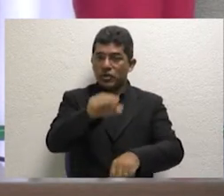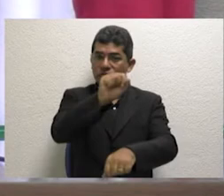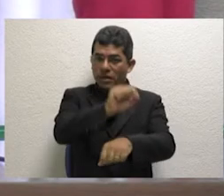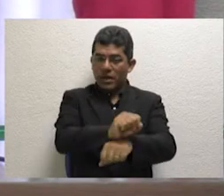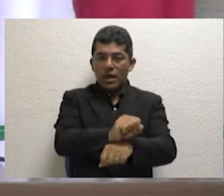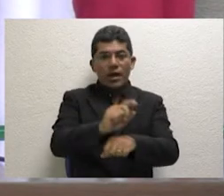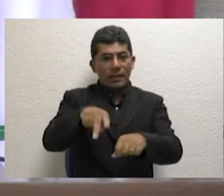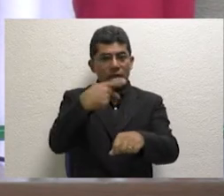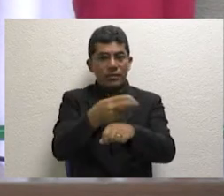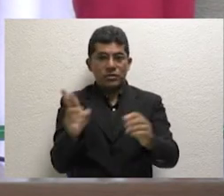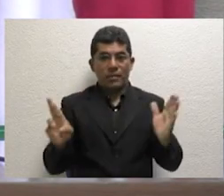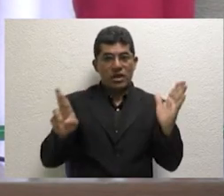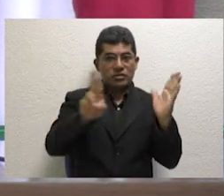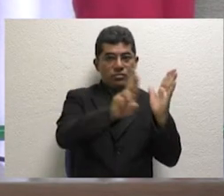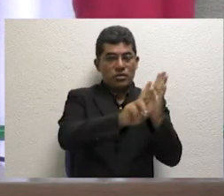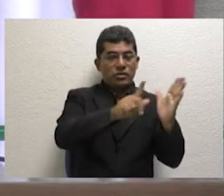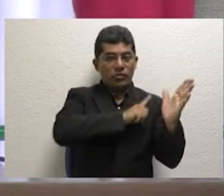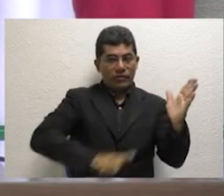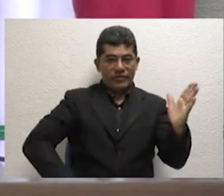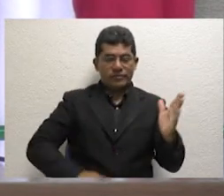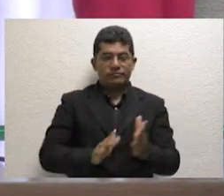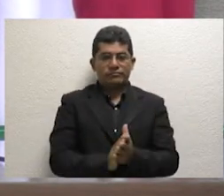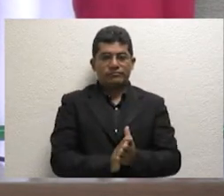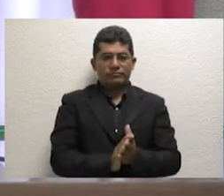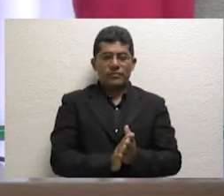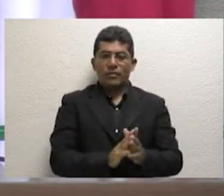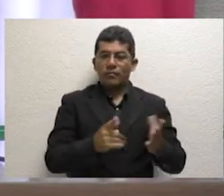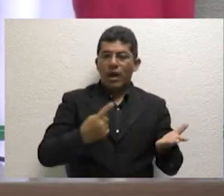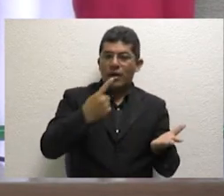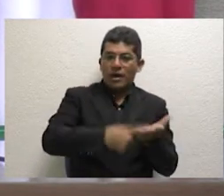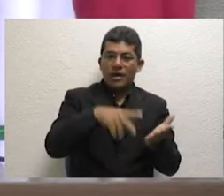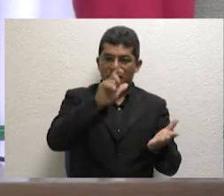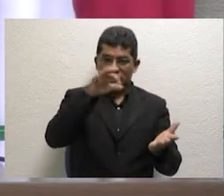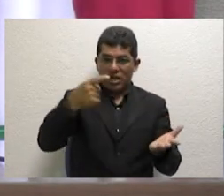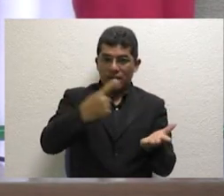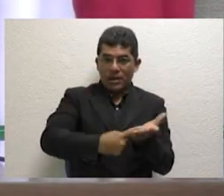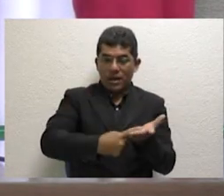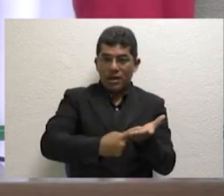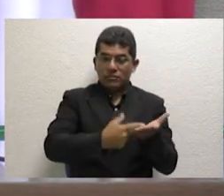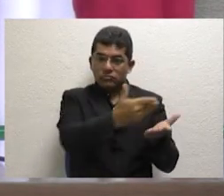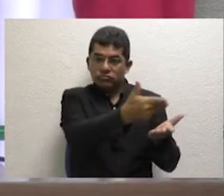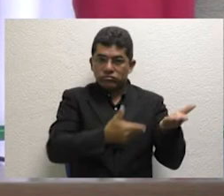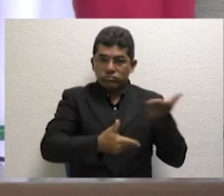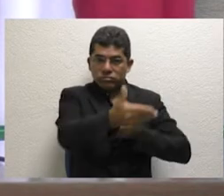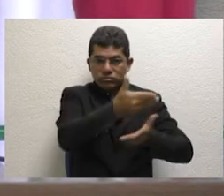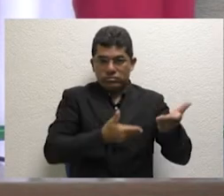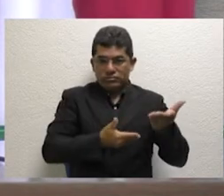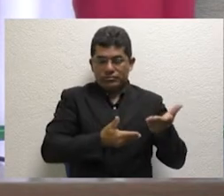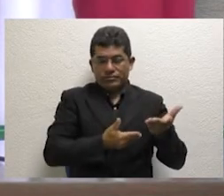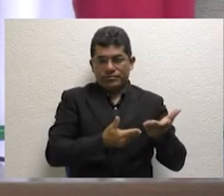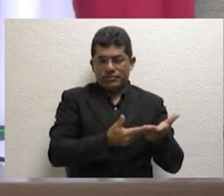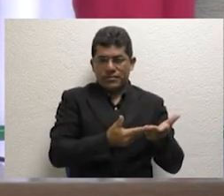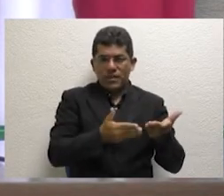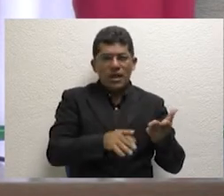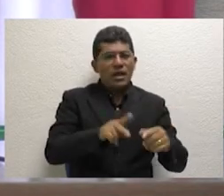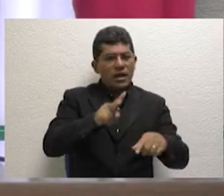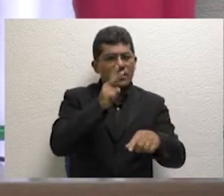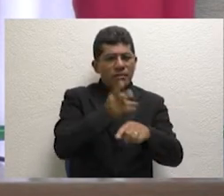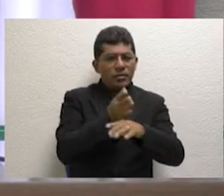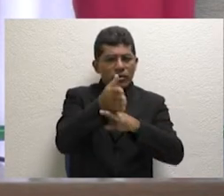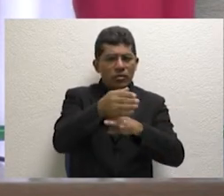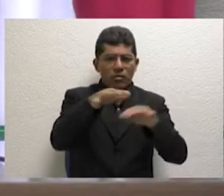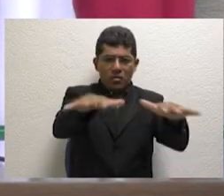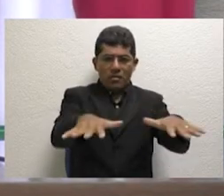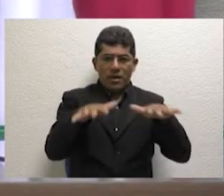tempo de dar um retorno do executivo de uma agenda que possa fazer com eles ao invés de ir para lá os